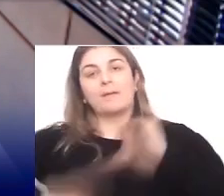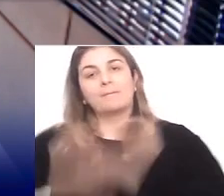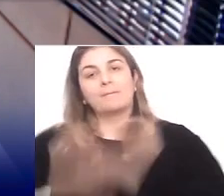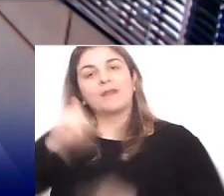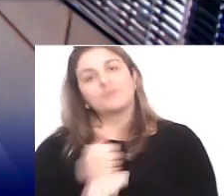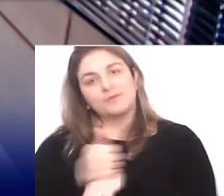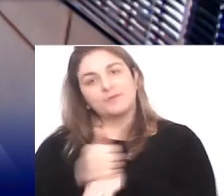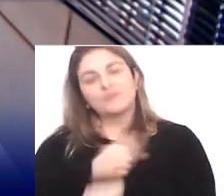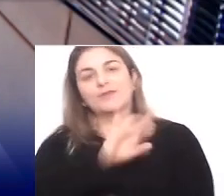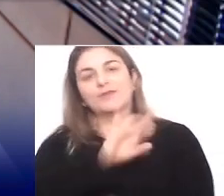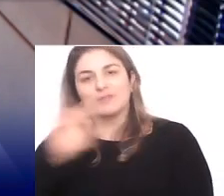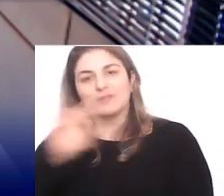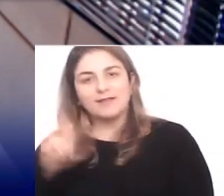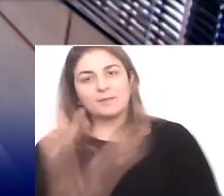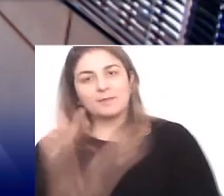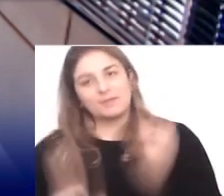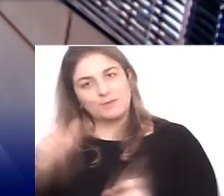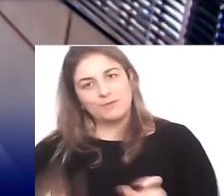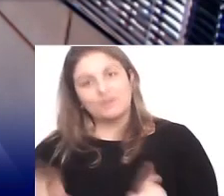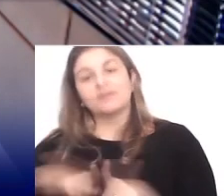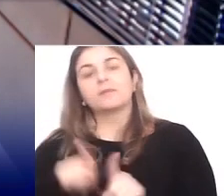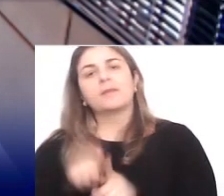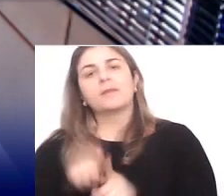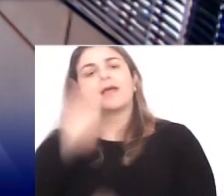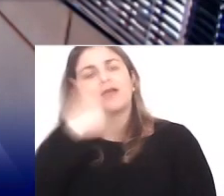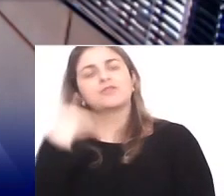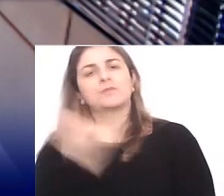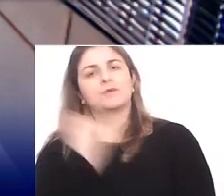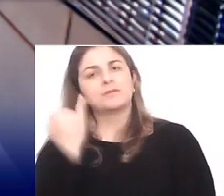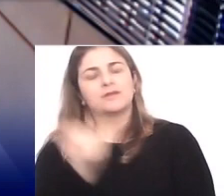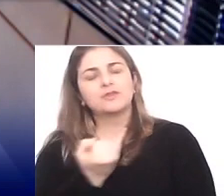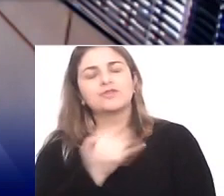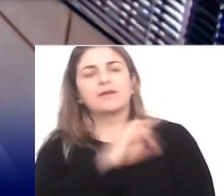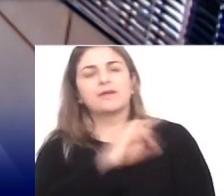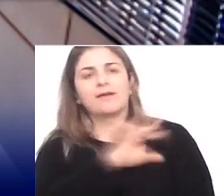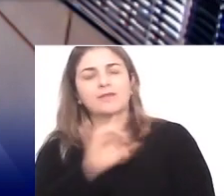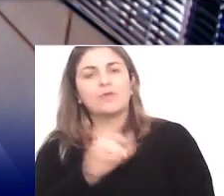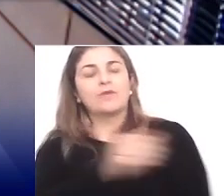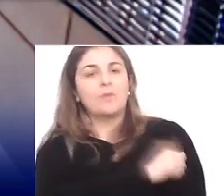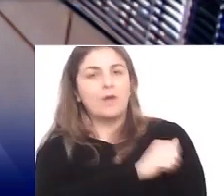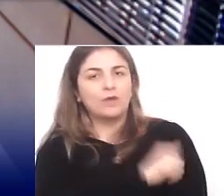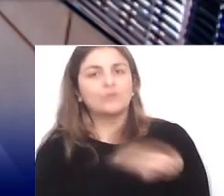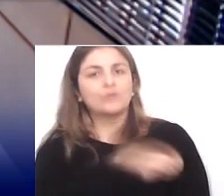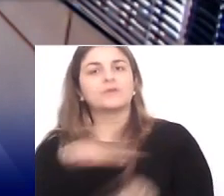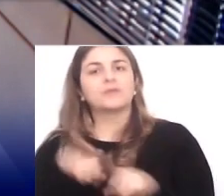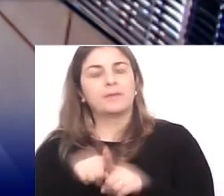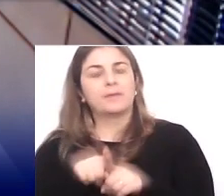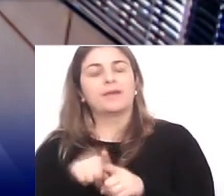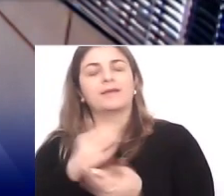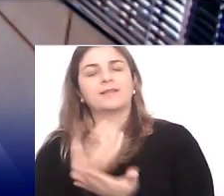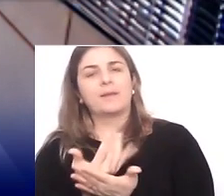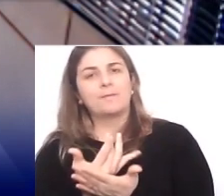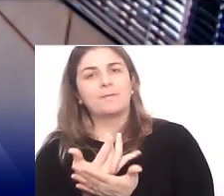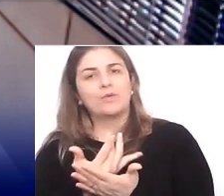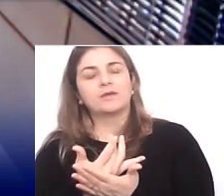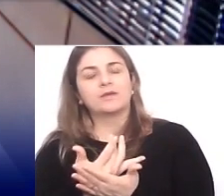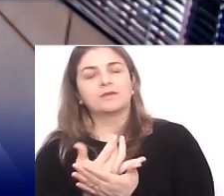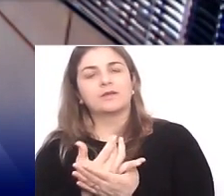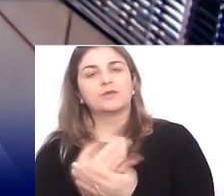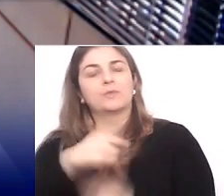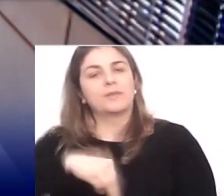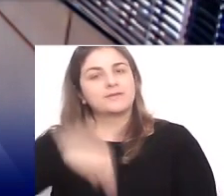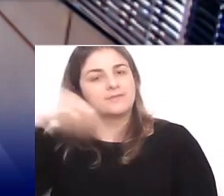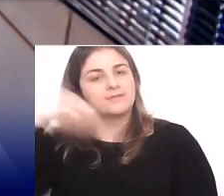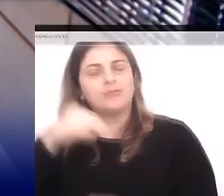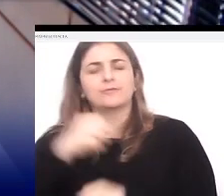muito interessante, e a Dineia, o Rassus também, foi meu aluno na PUC, no mestrado, quando a gente discutia muitos anos